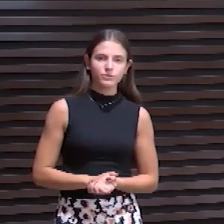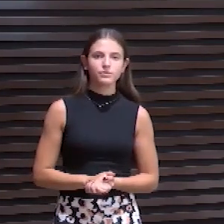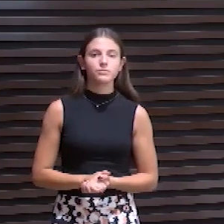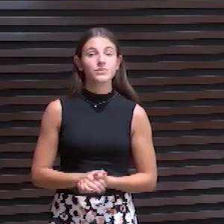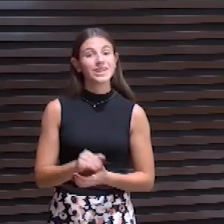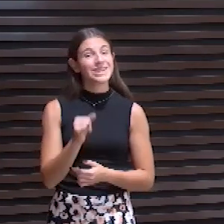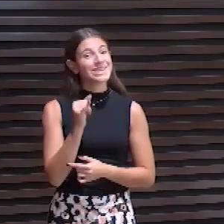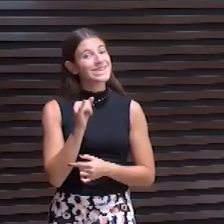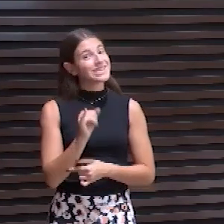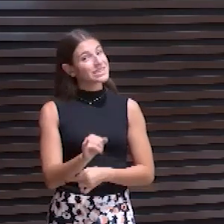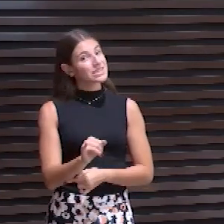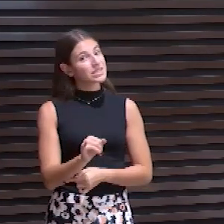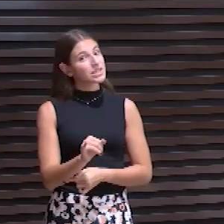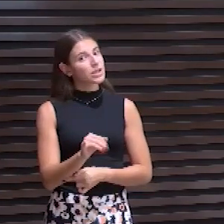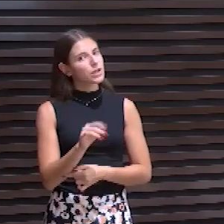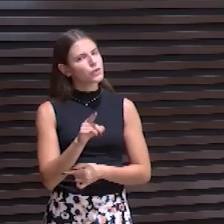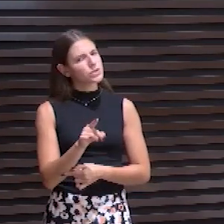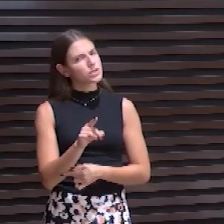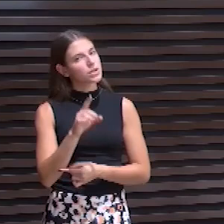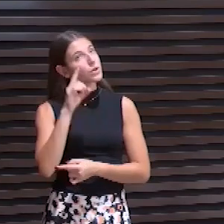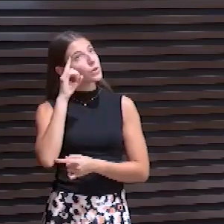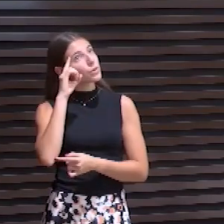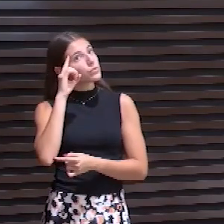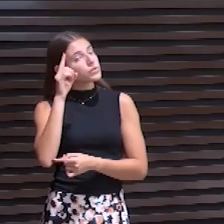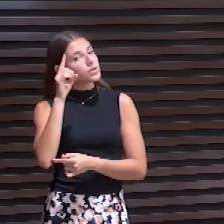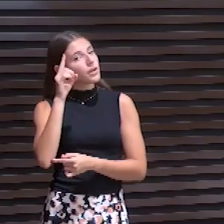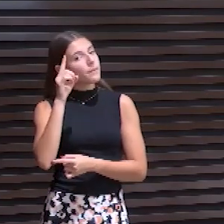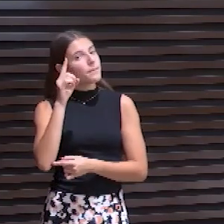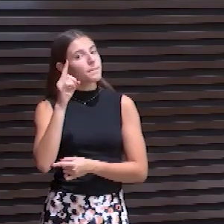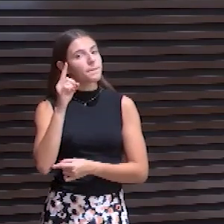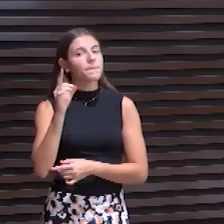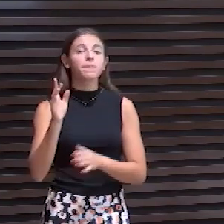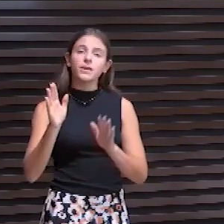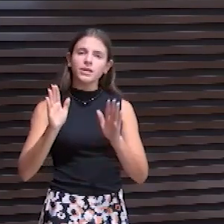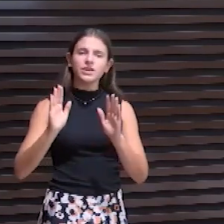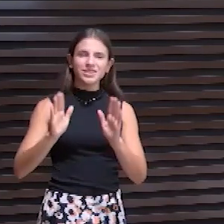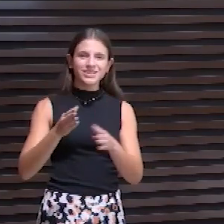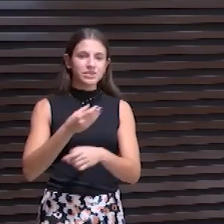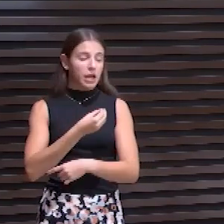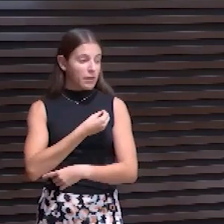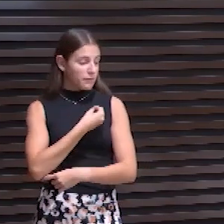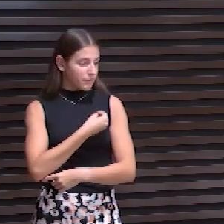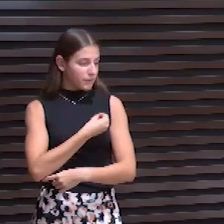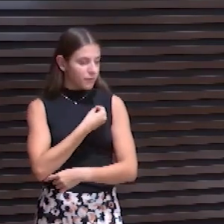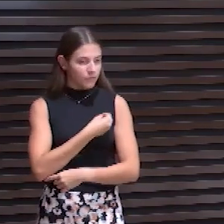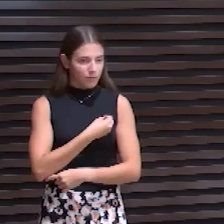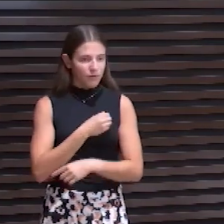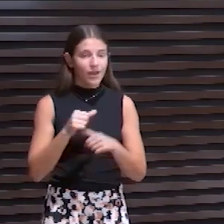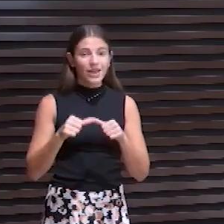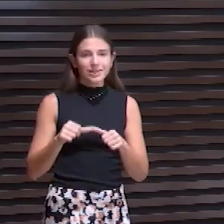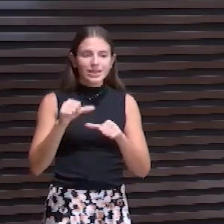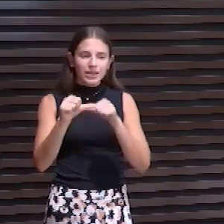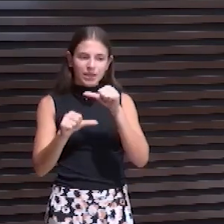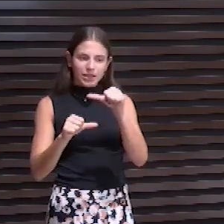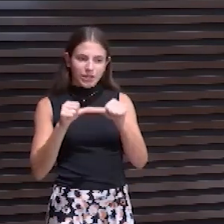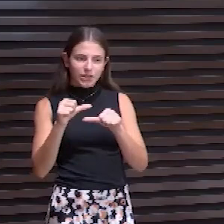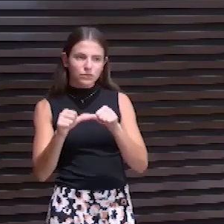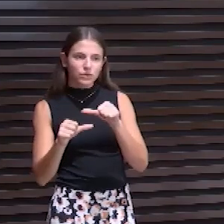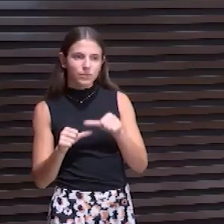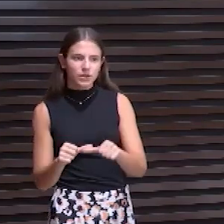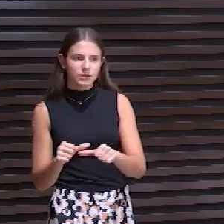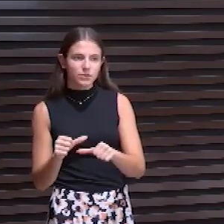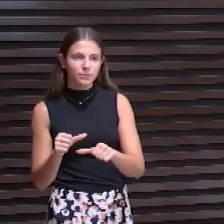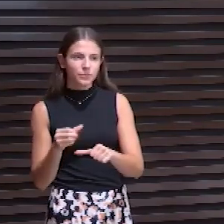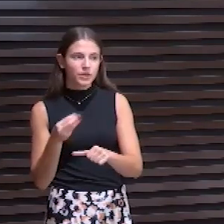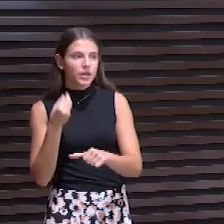Se você um dia já passou por essa experiência maravilhosa, que é a experiência do